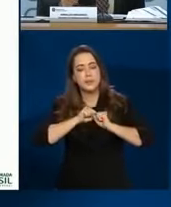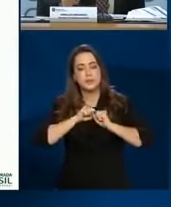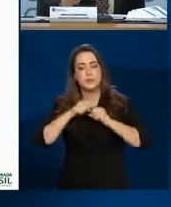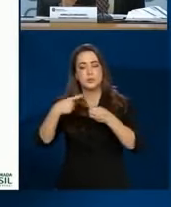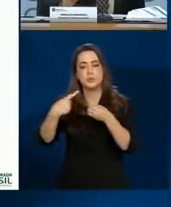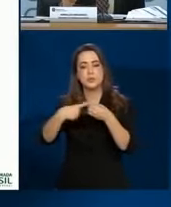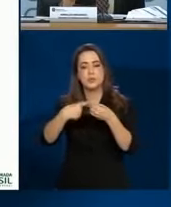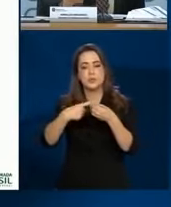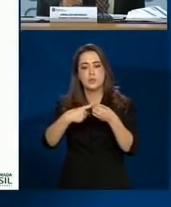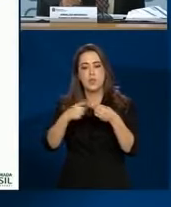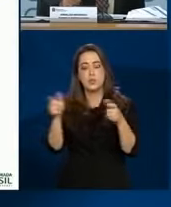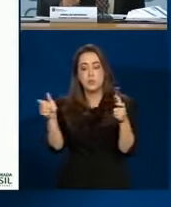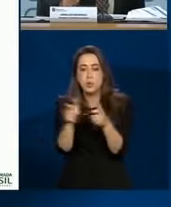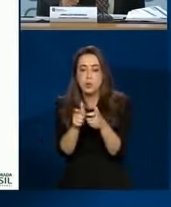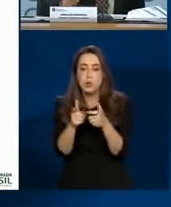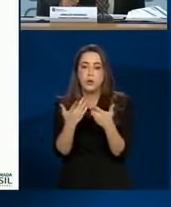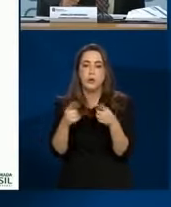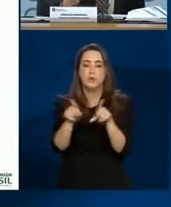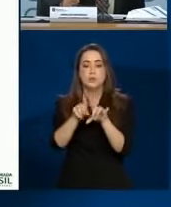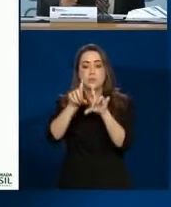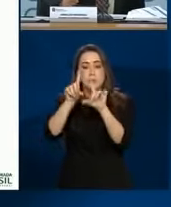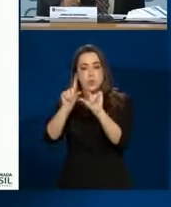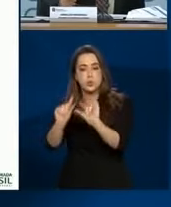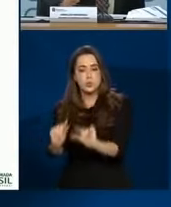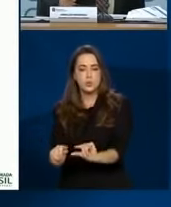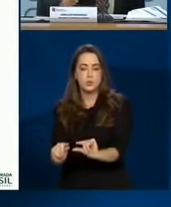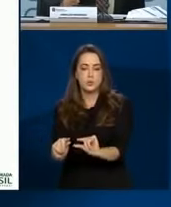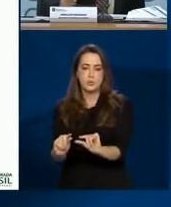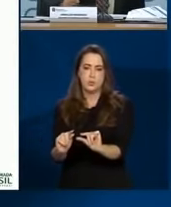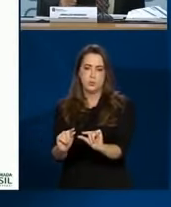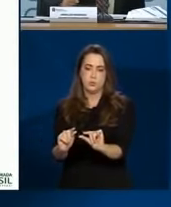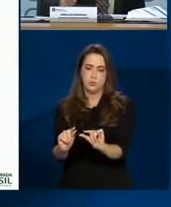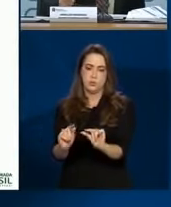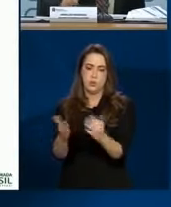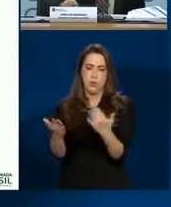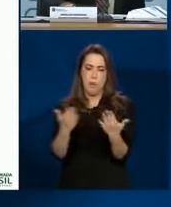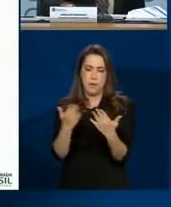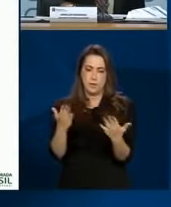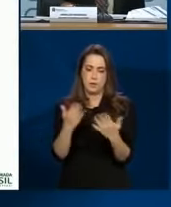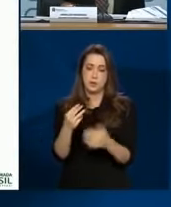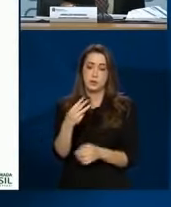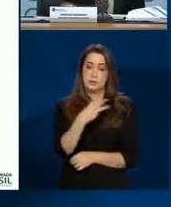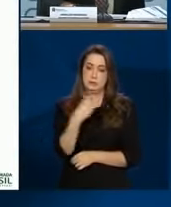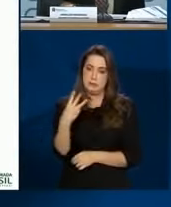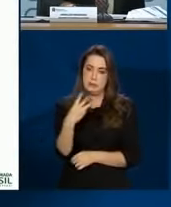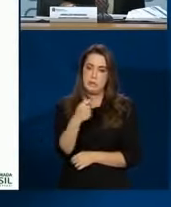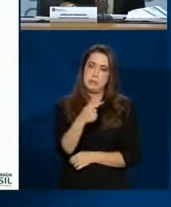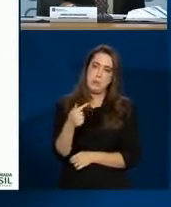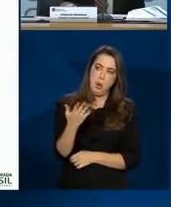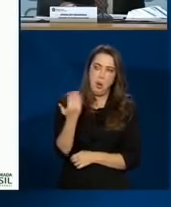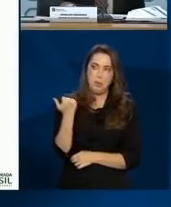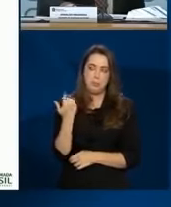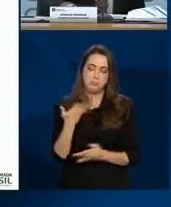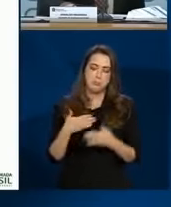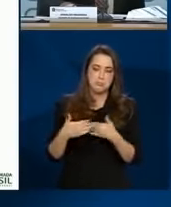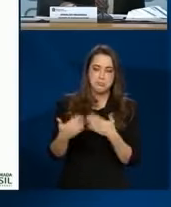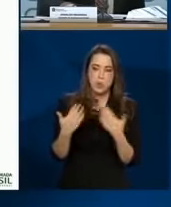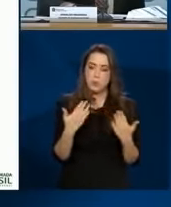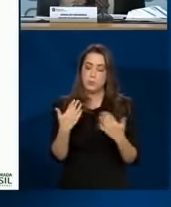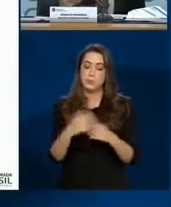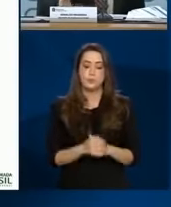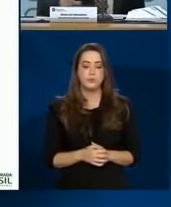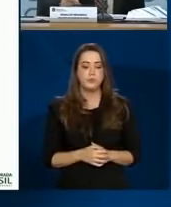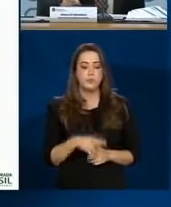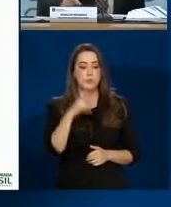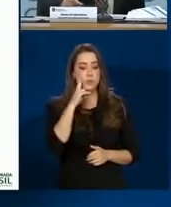Brasil, houve uma certa estabilização entre as 3 ou 4 semanas epidemiológicas. O